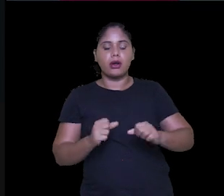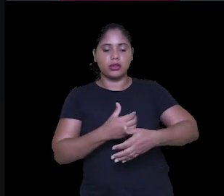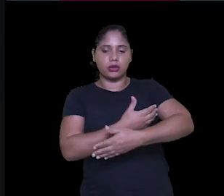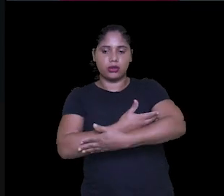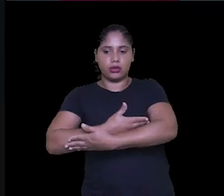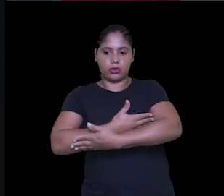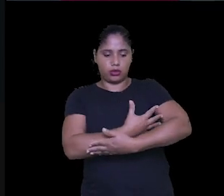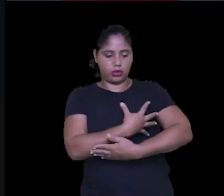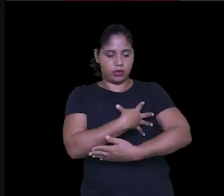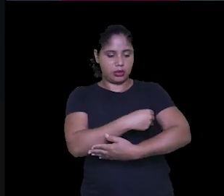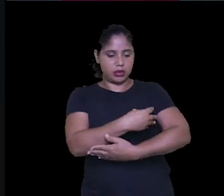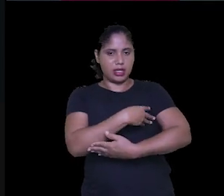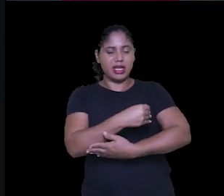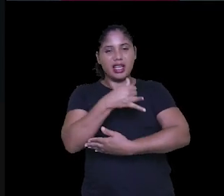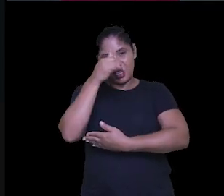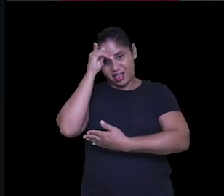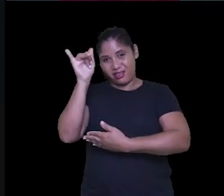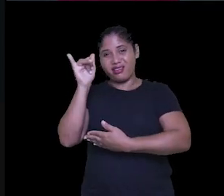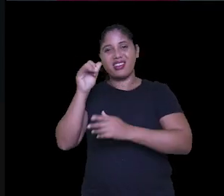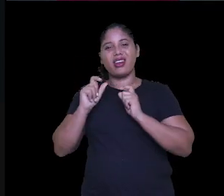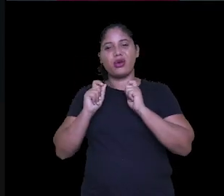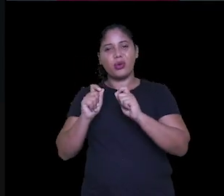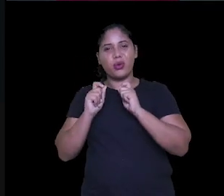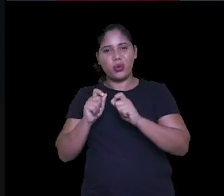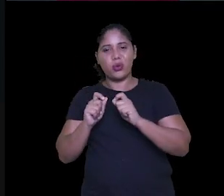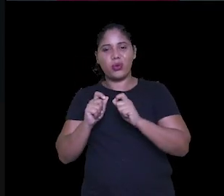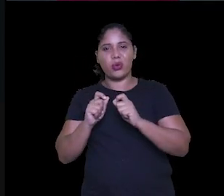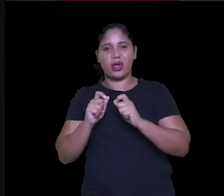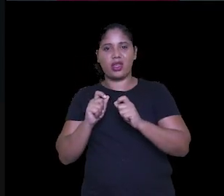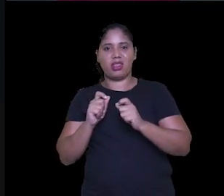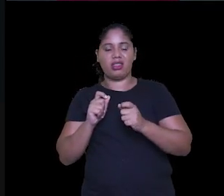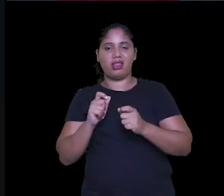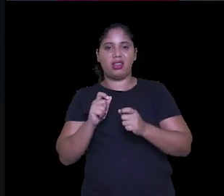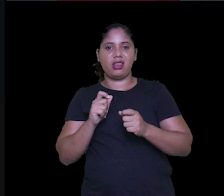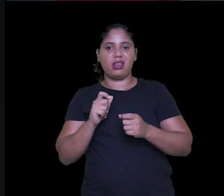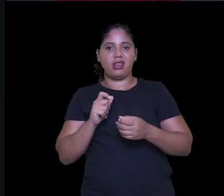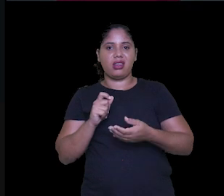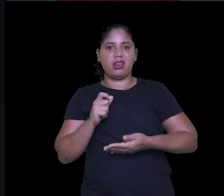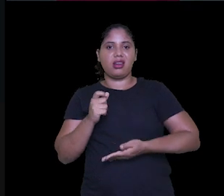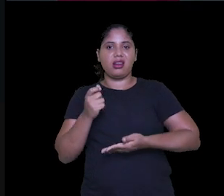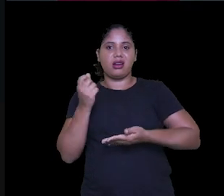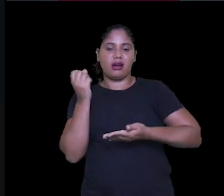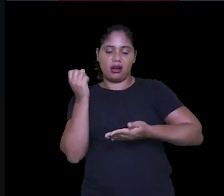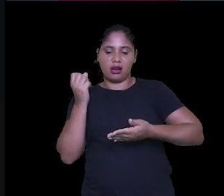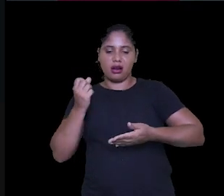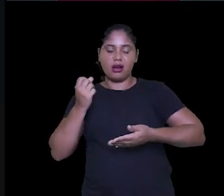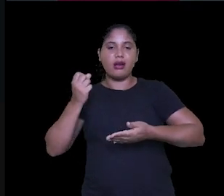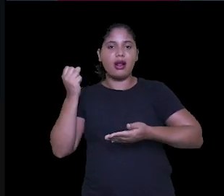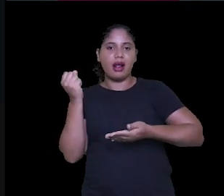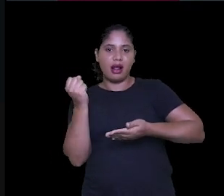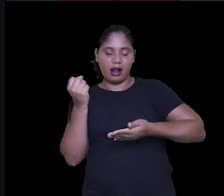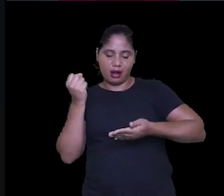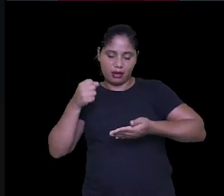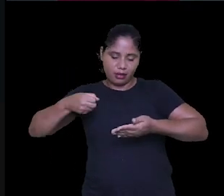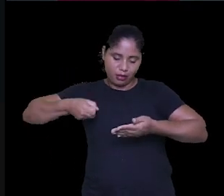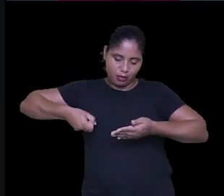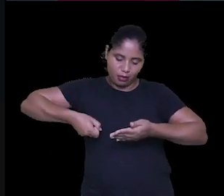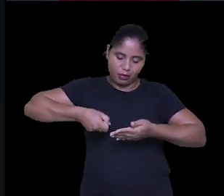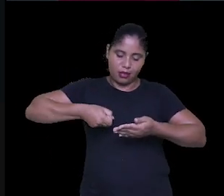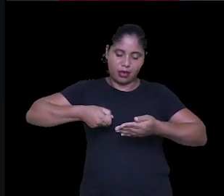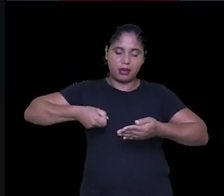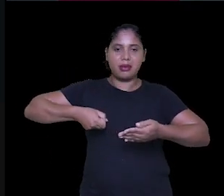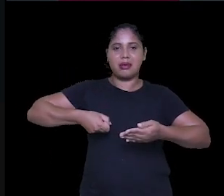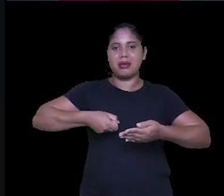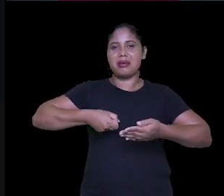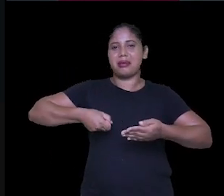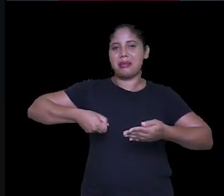a orientação é colocar o bebê para mamar em livre demanda. Então, é preciso que a gente converse